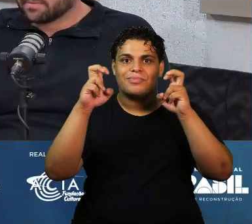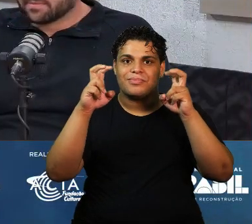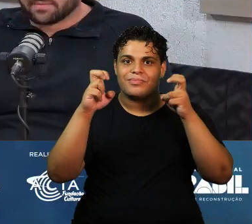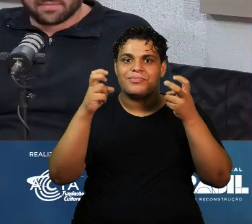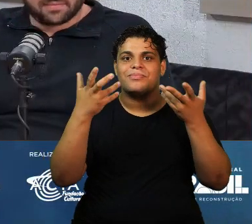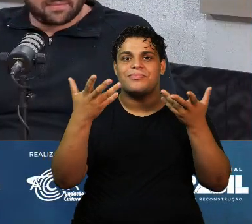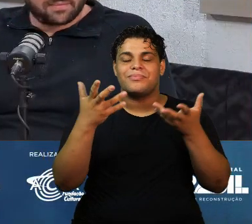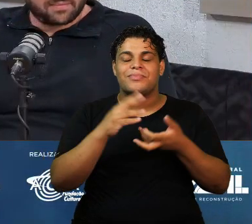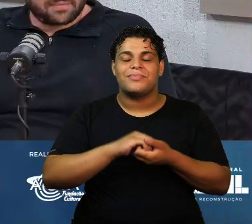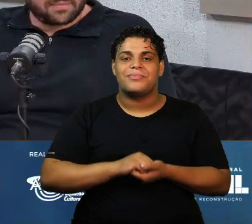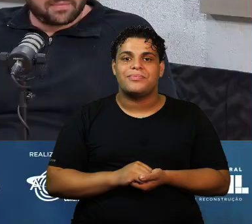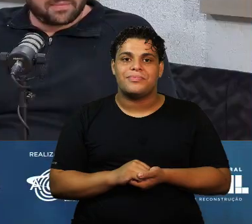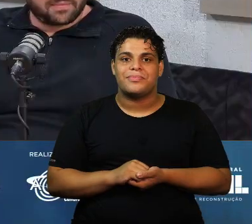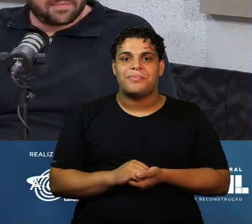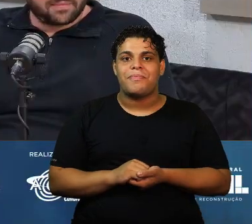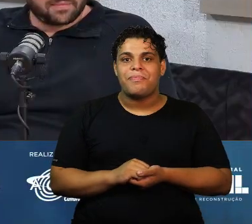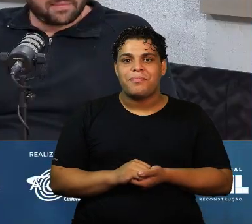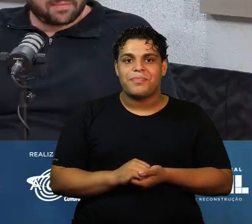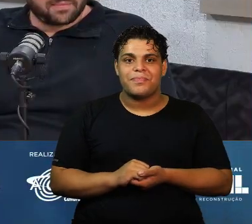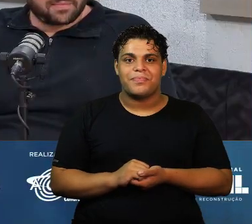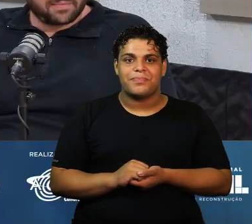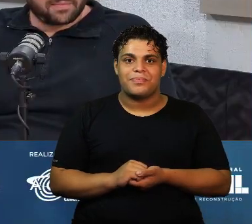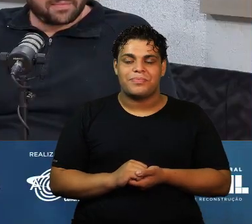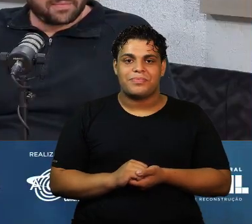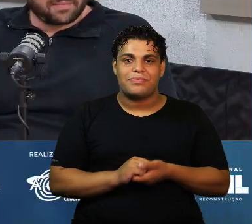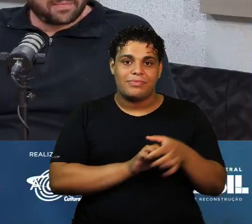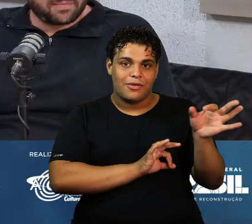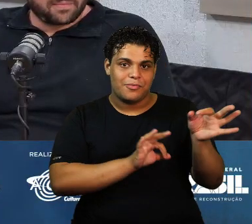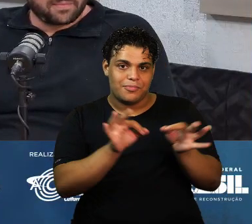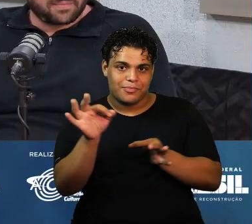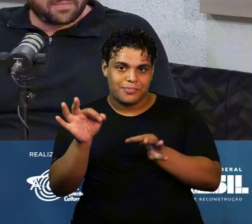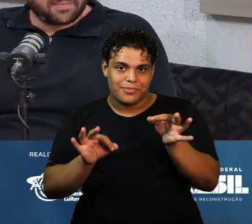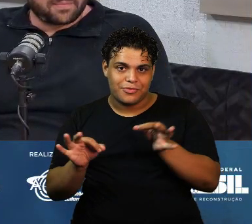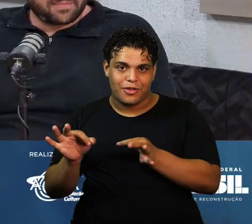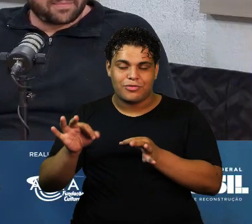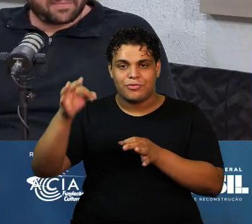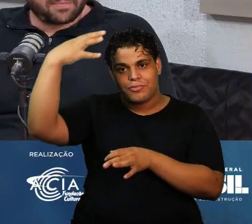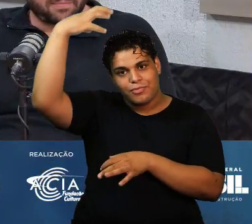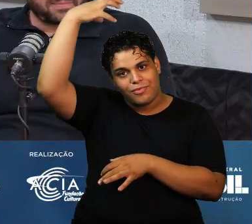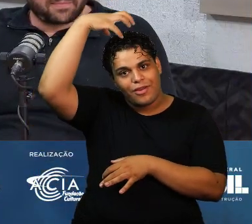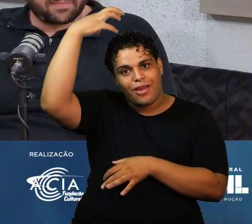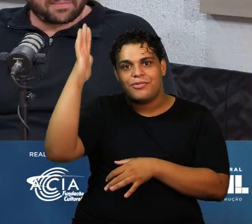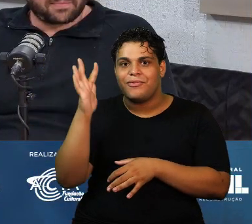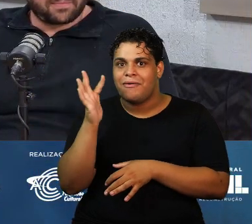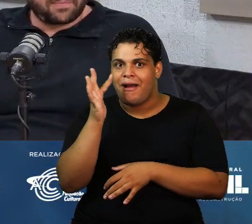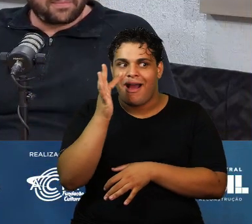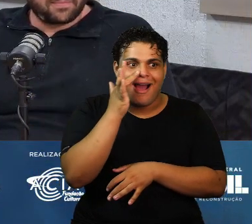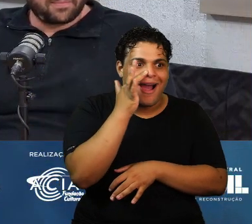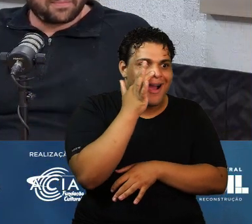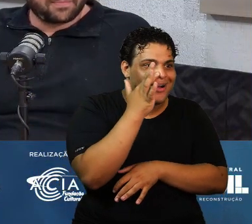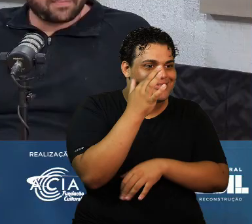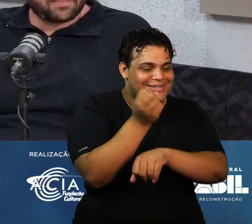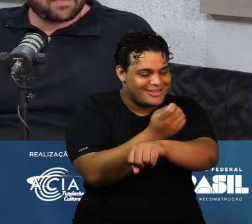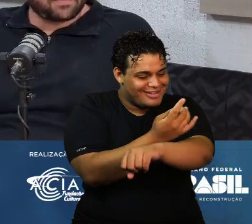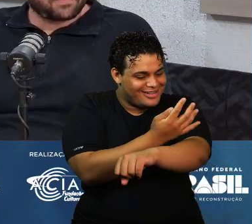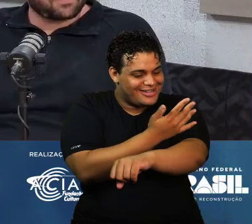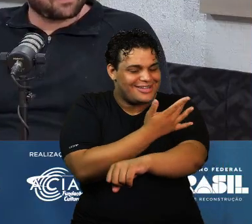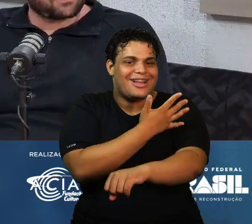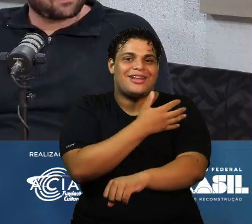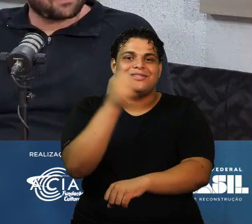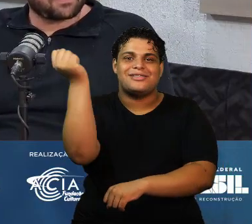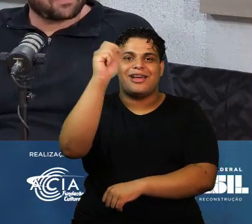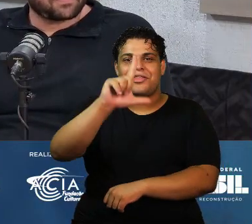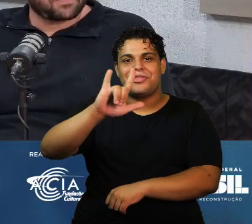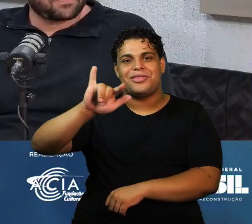nossa proposição é falar sobre o nosso projeto O Reino Encantado de Azúlia. O Reino Encantado